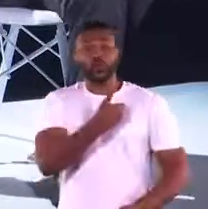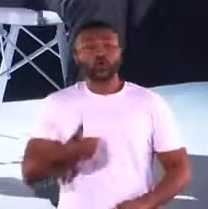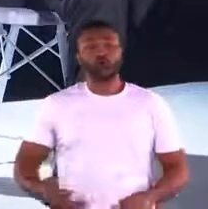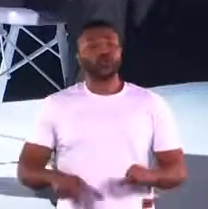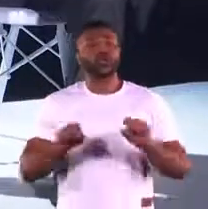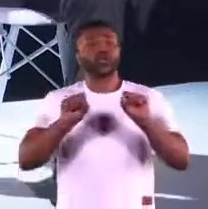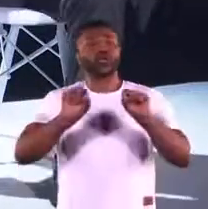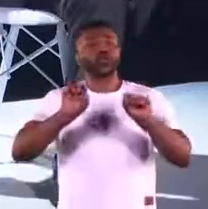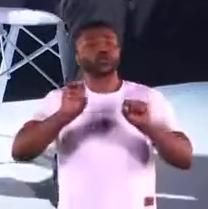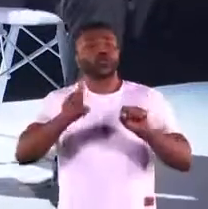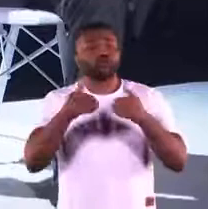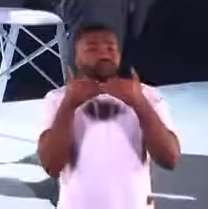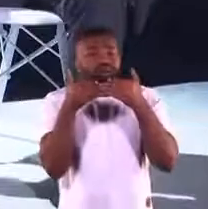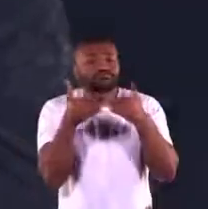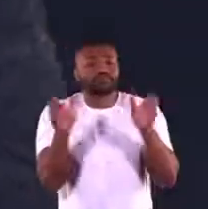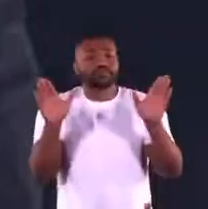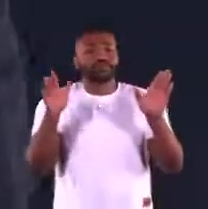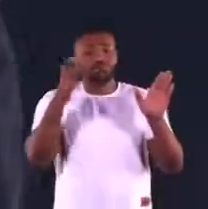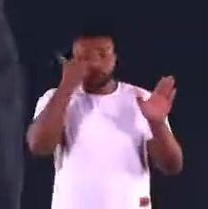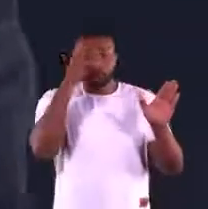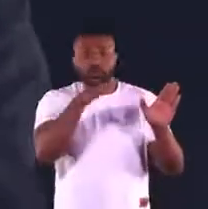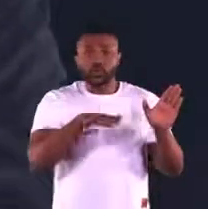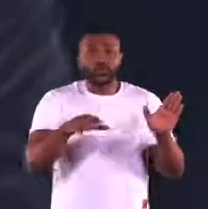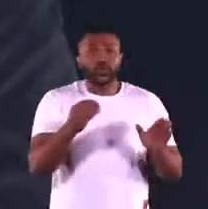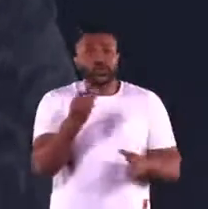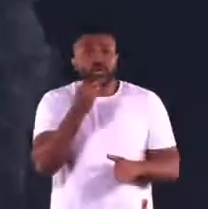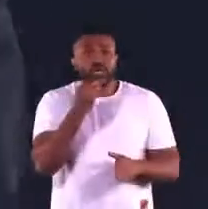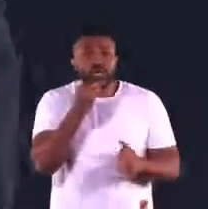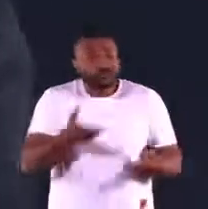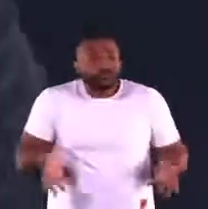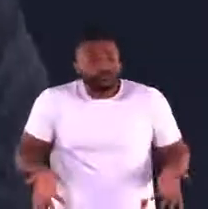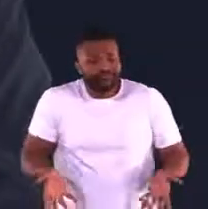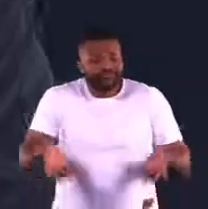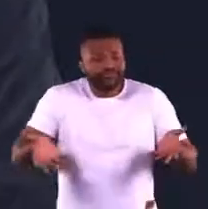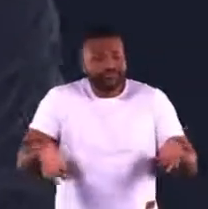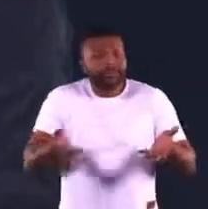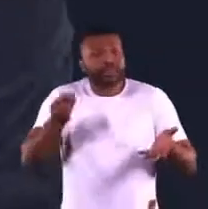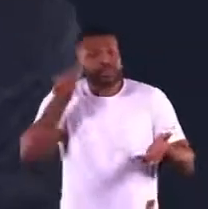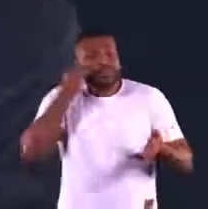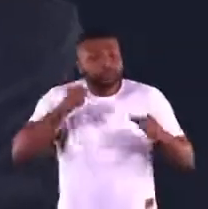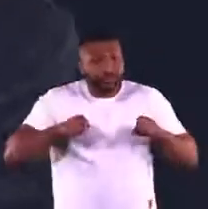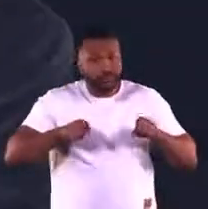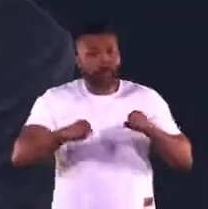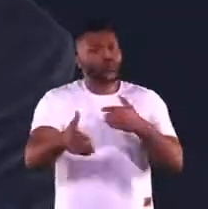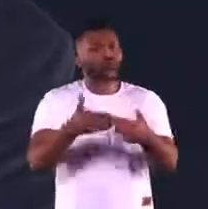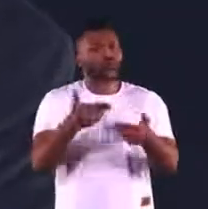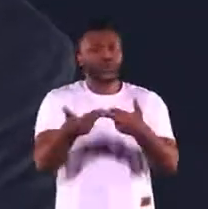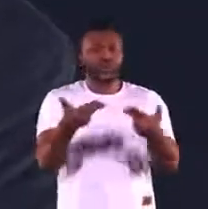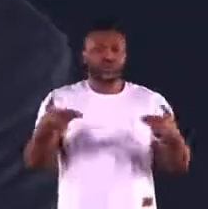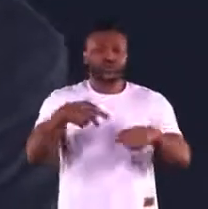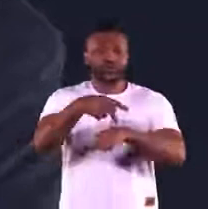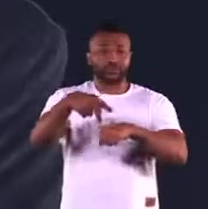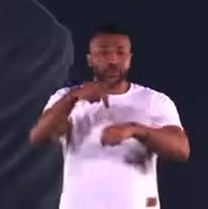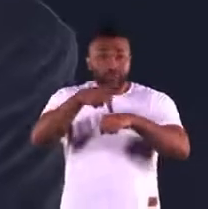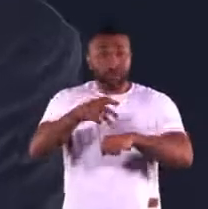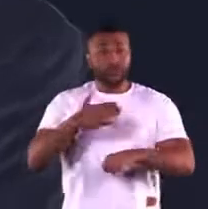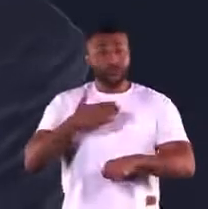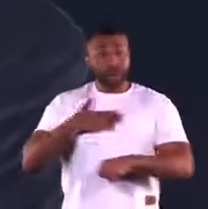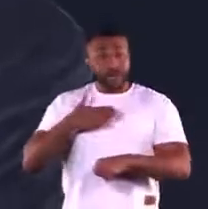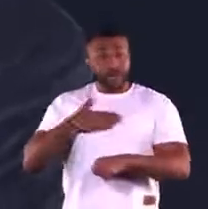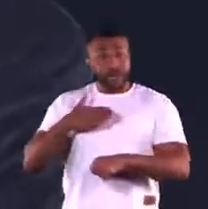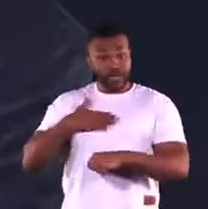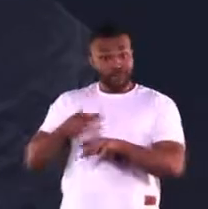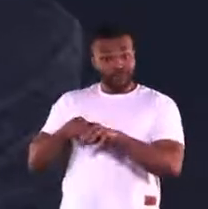porta e dar às pessoas a oportunidade de disputar qualquer coisa nesse país. E isso vem da minha